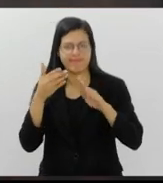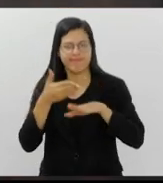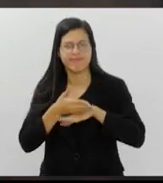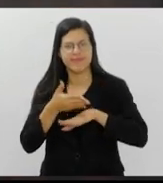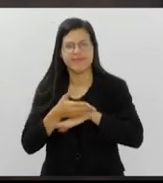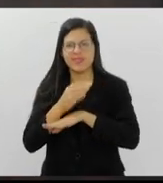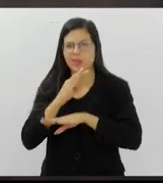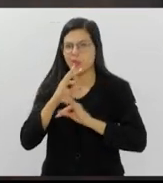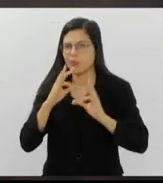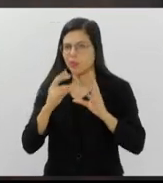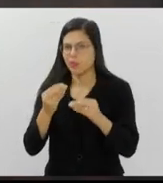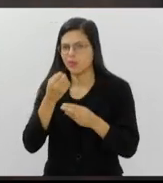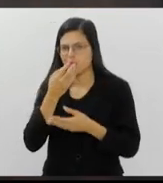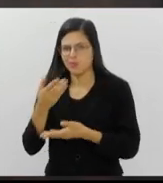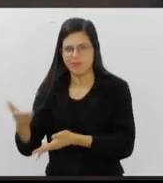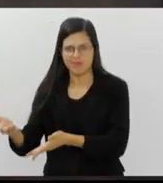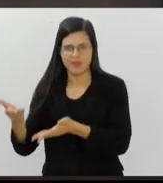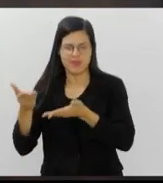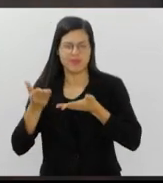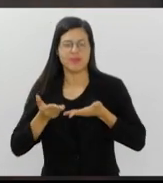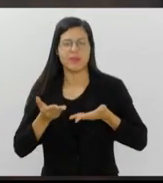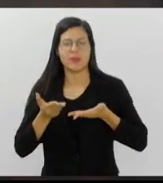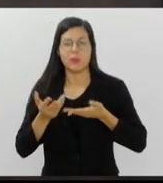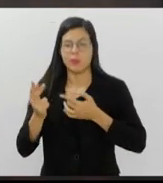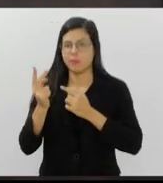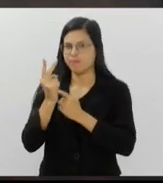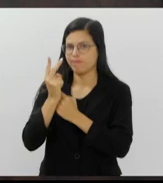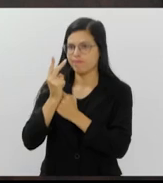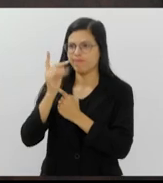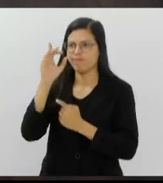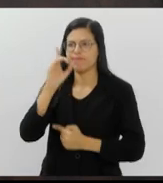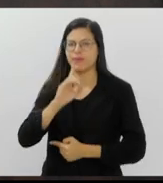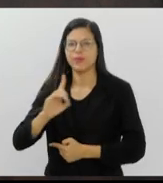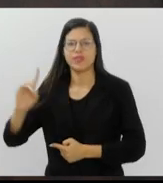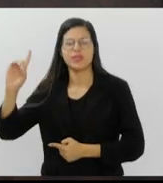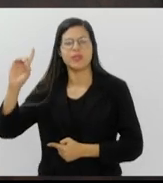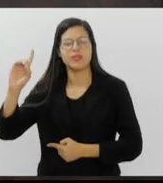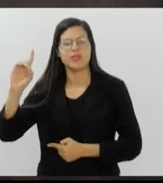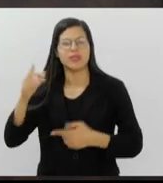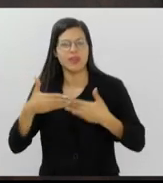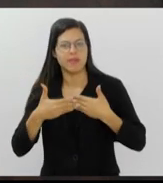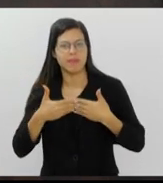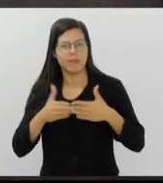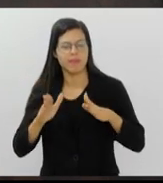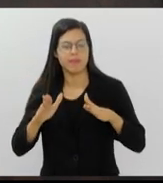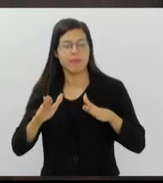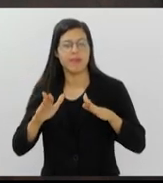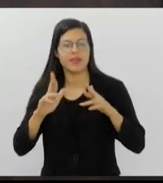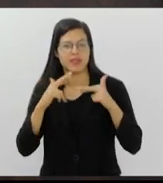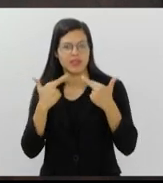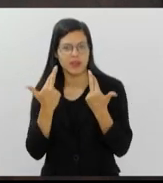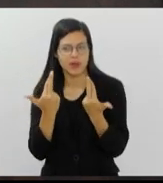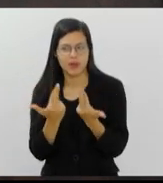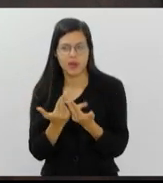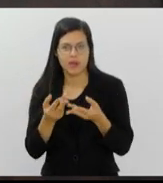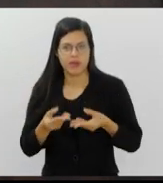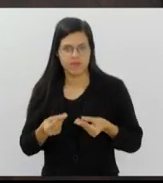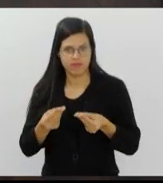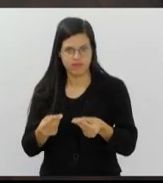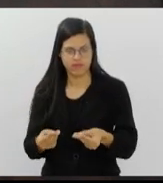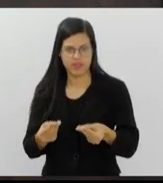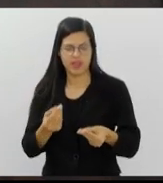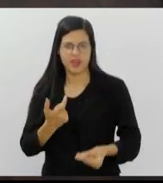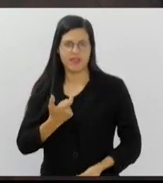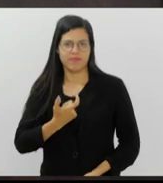todos muito bem-vindos. Sob a proteção de Deus, declaro aberta essa sessão solene para entrega de moções